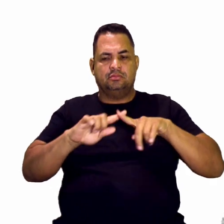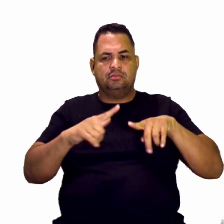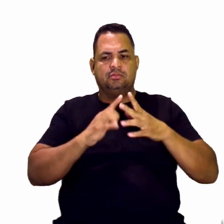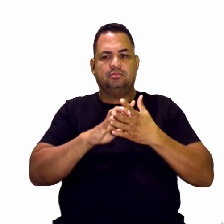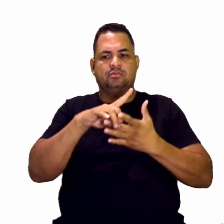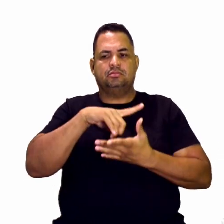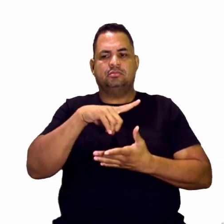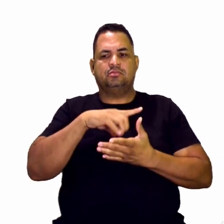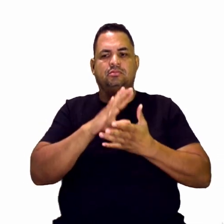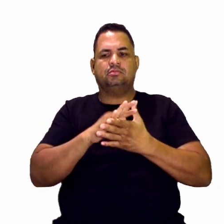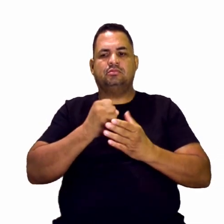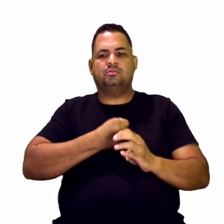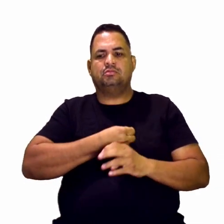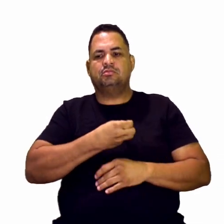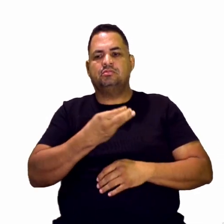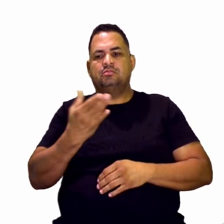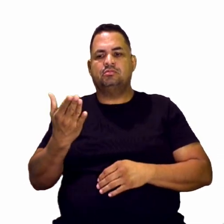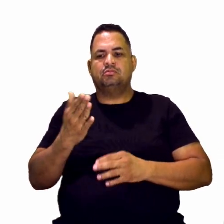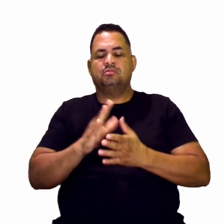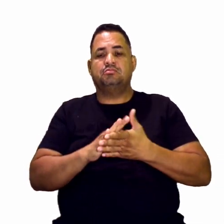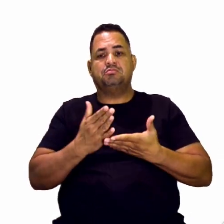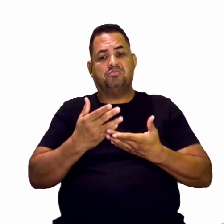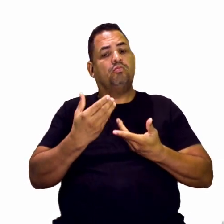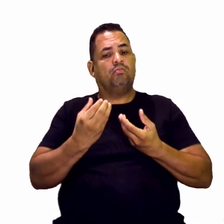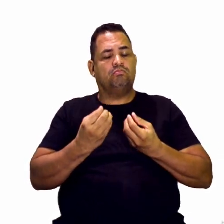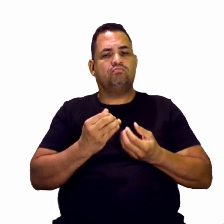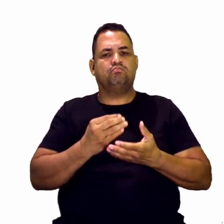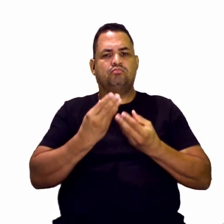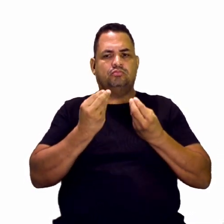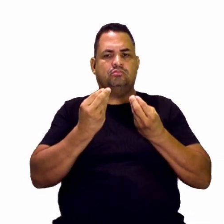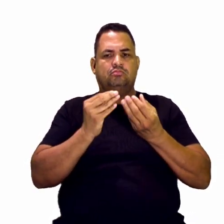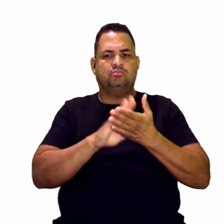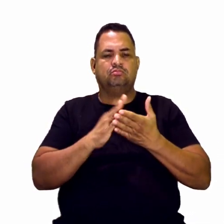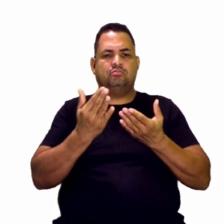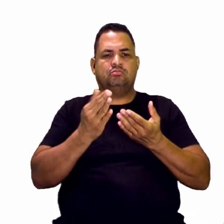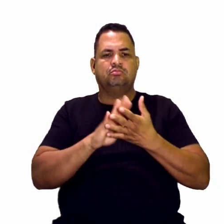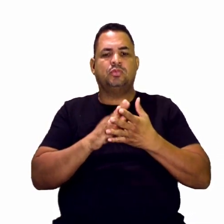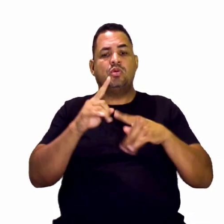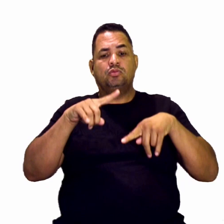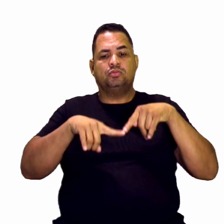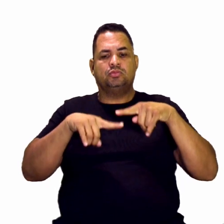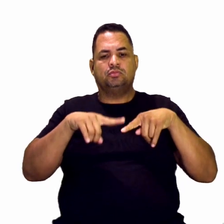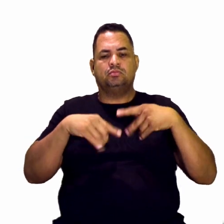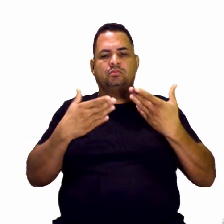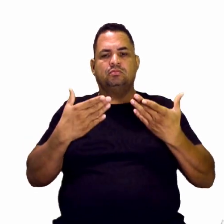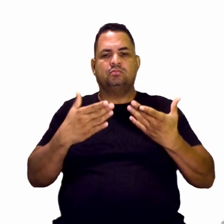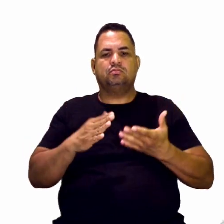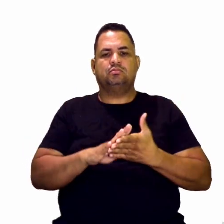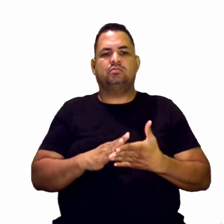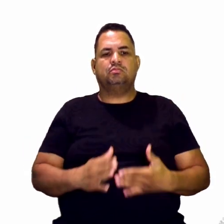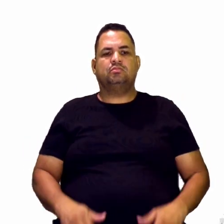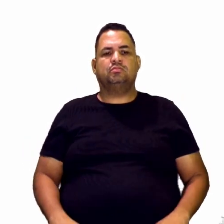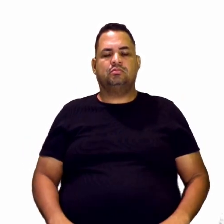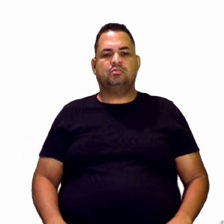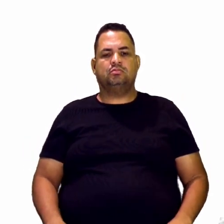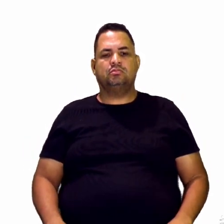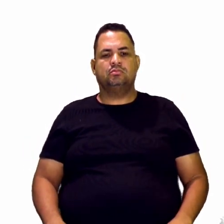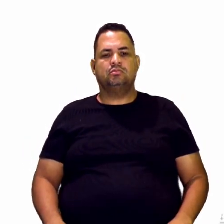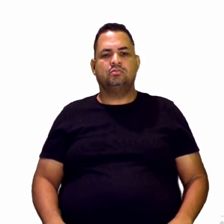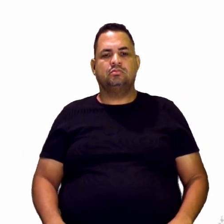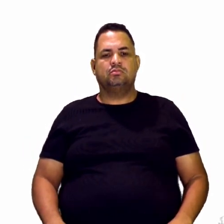já existe uma concentração grande de um determinado elemento. Então,